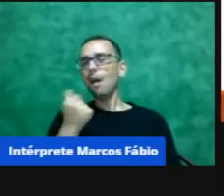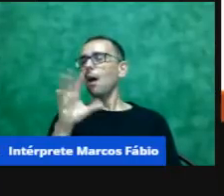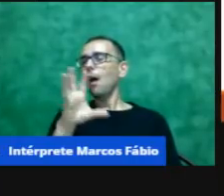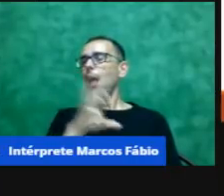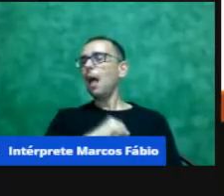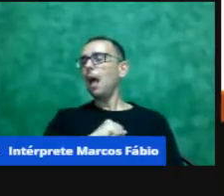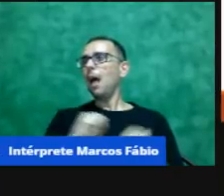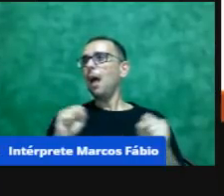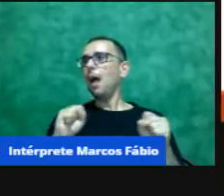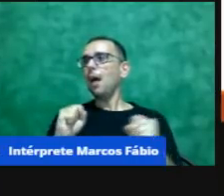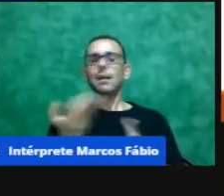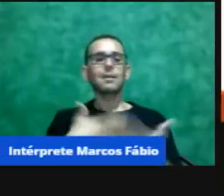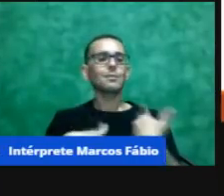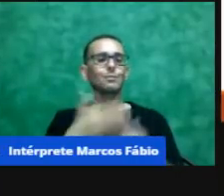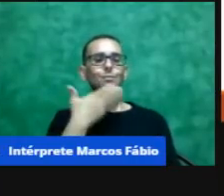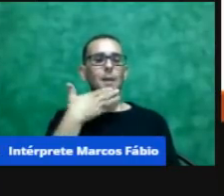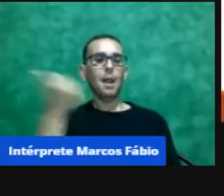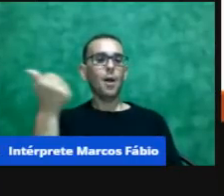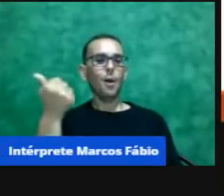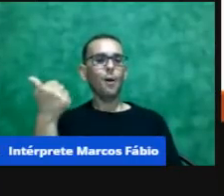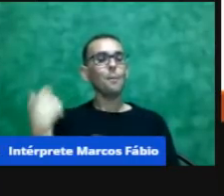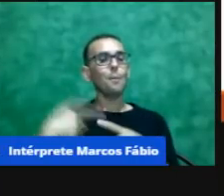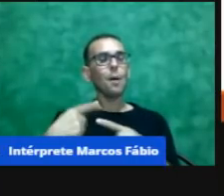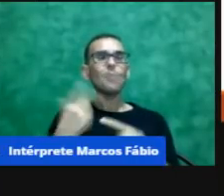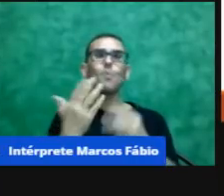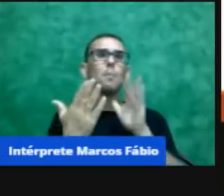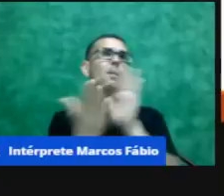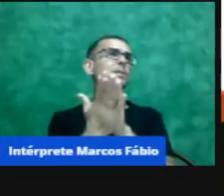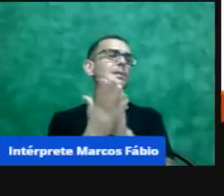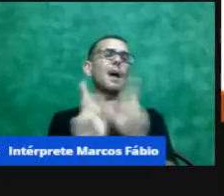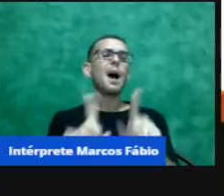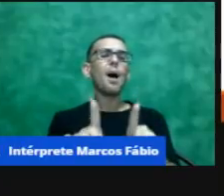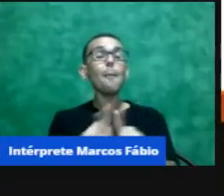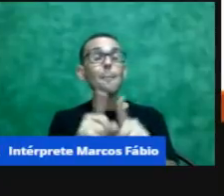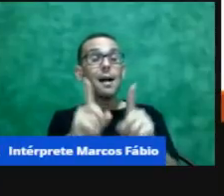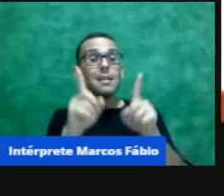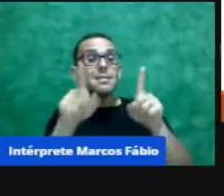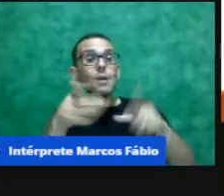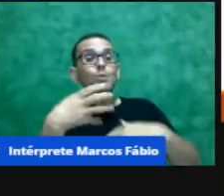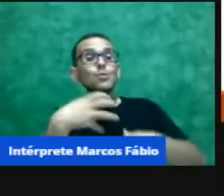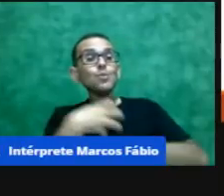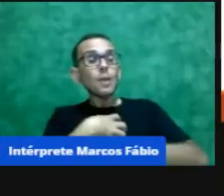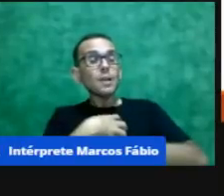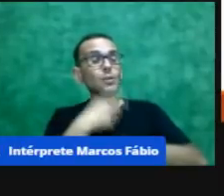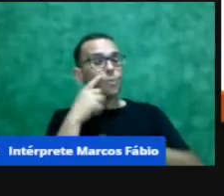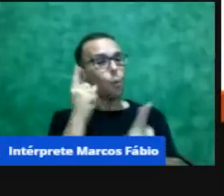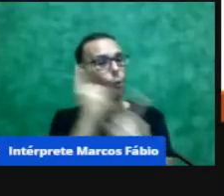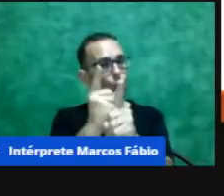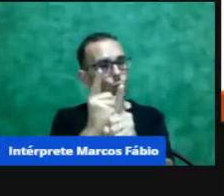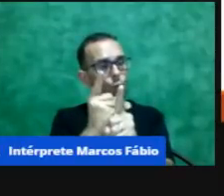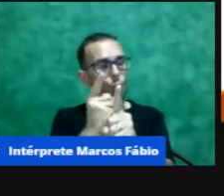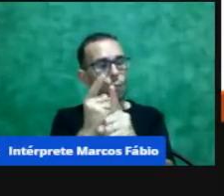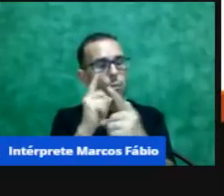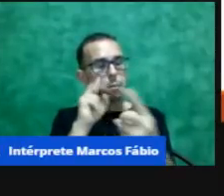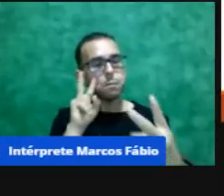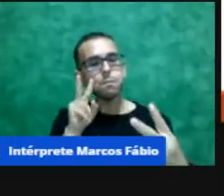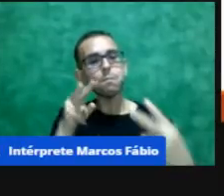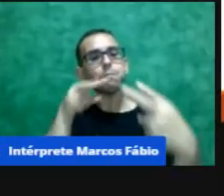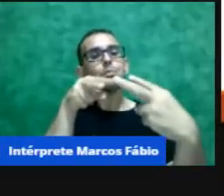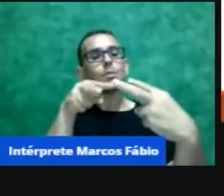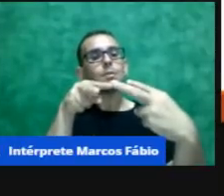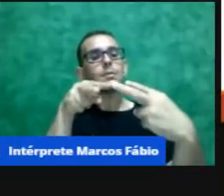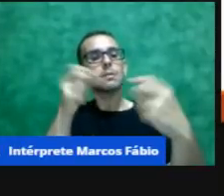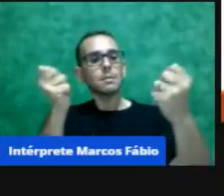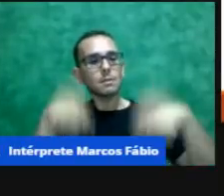de interação com eles, né? Não é presencial, mas é uma forma que a gente conseguiu encontrar desse